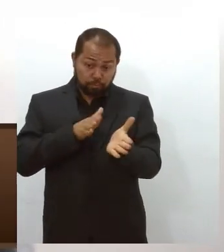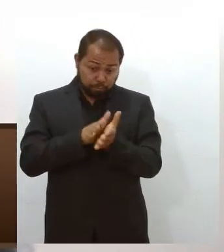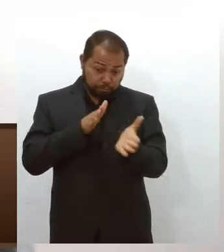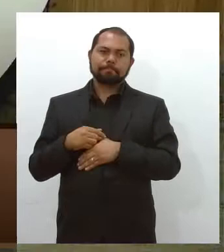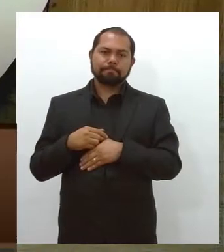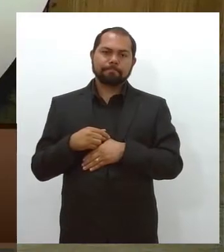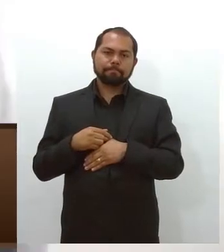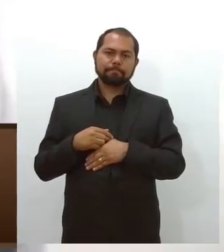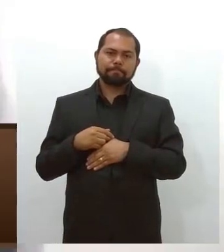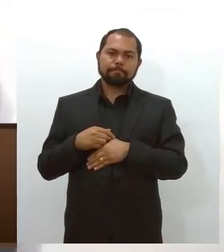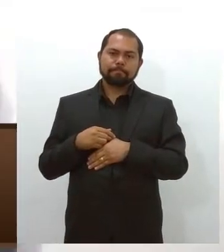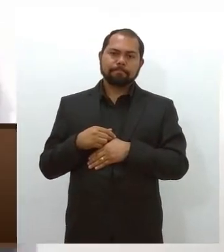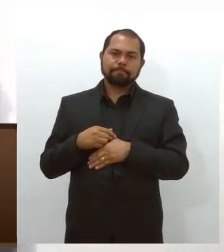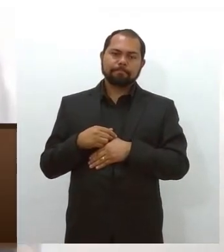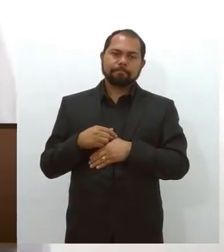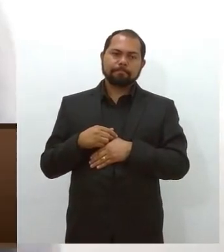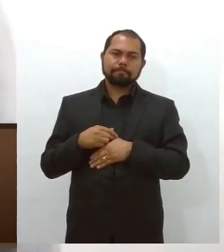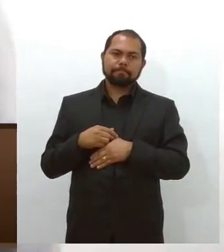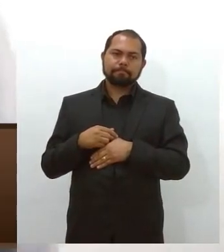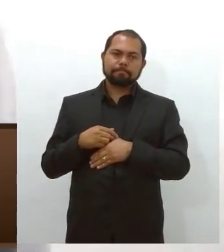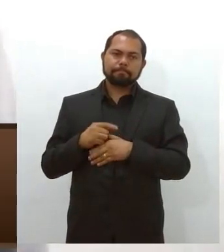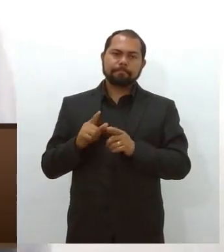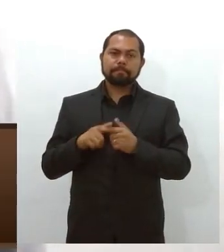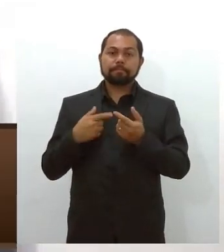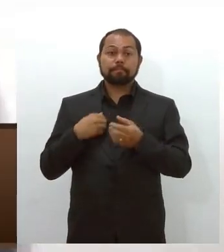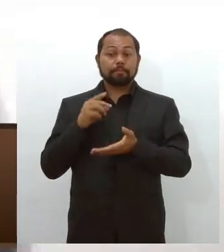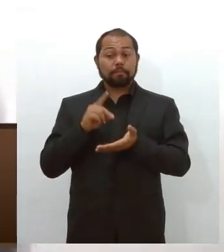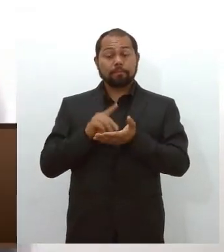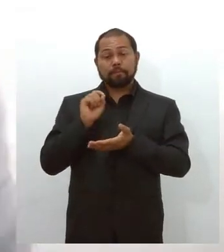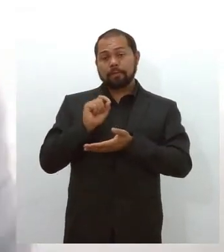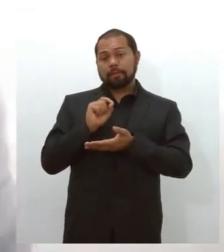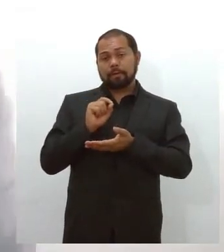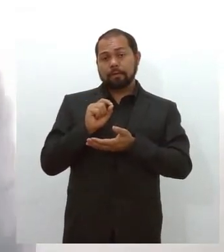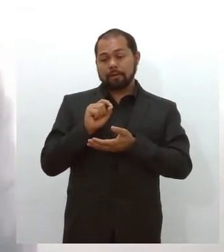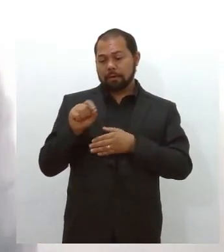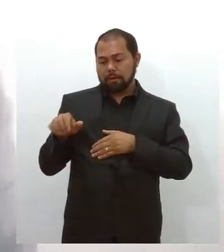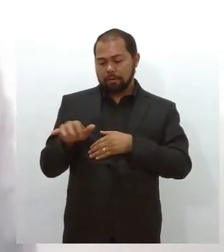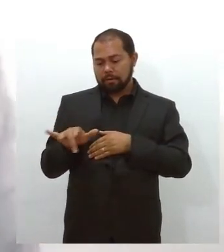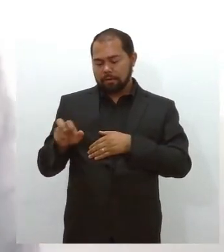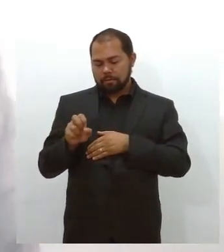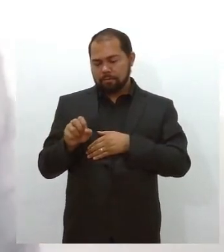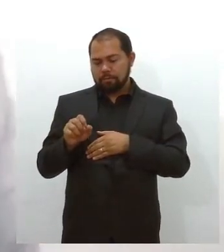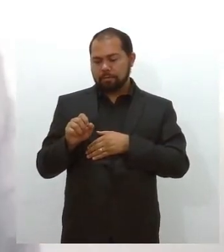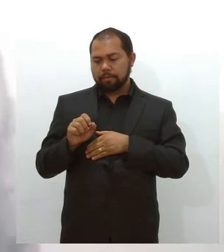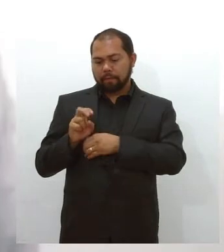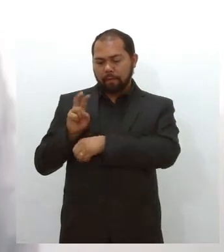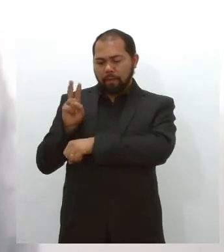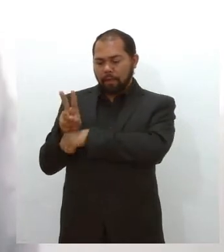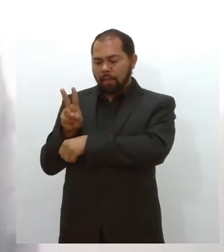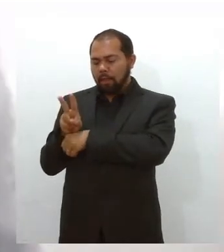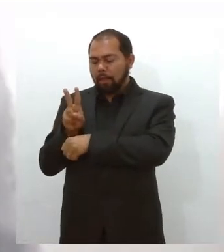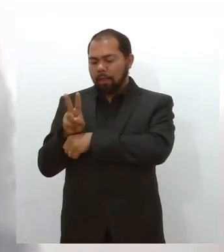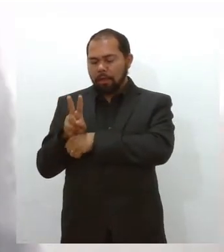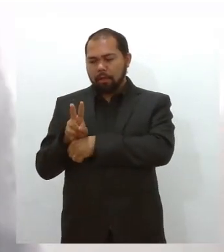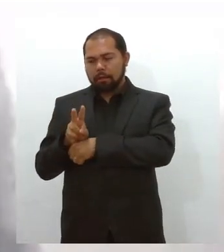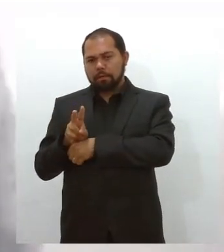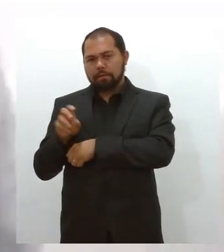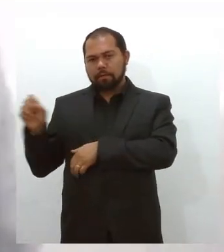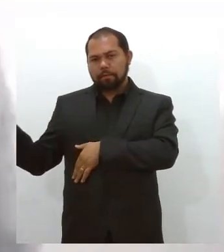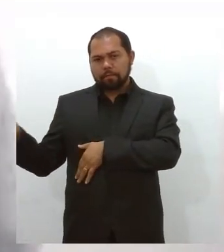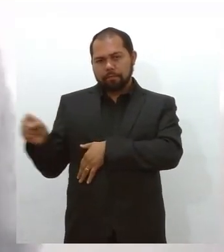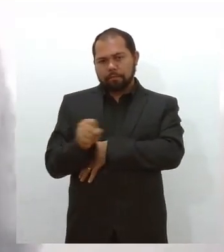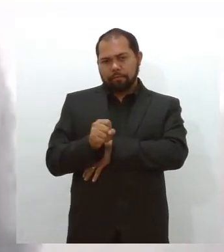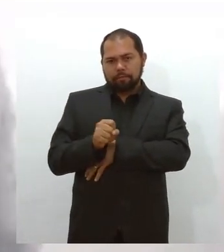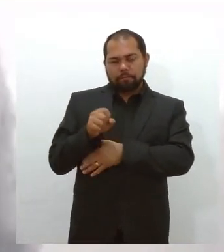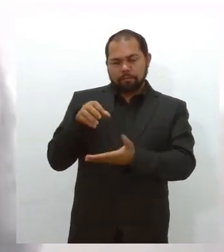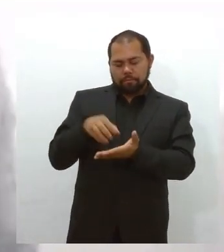de urna. O fato é que aquelas urnas que serão auditadas são urnas que vêm das sessões eleitorais antes do